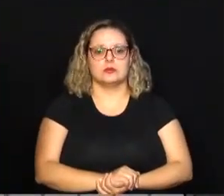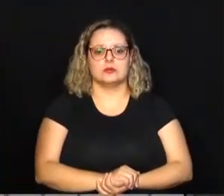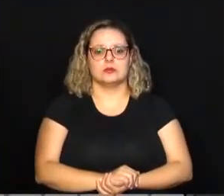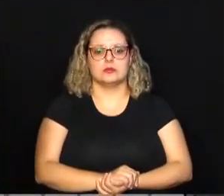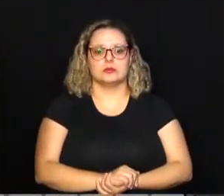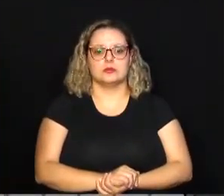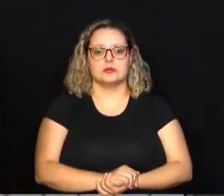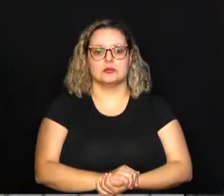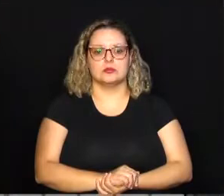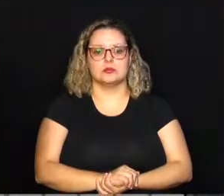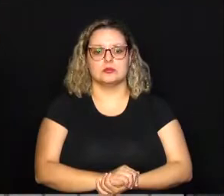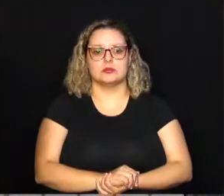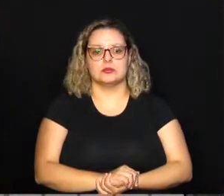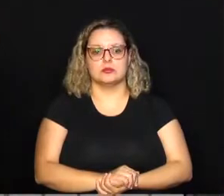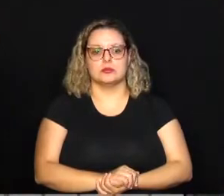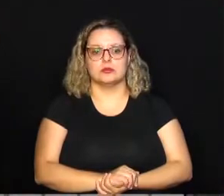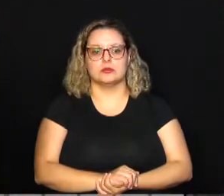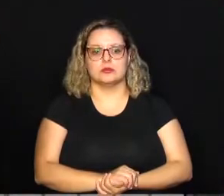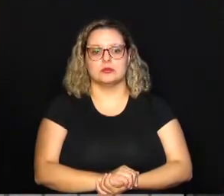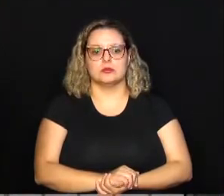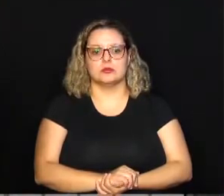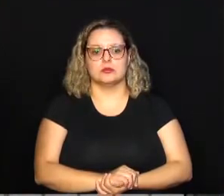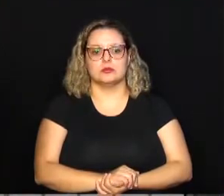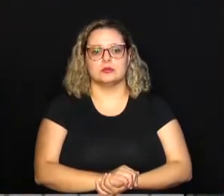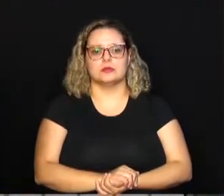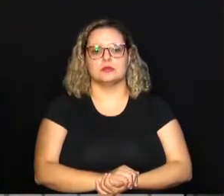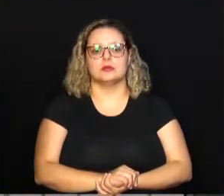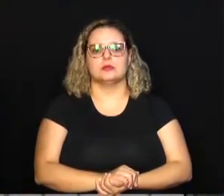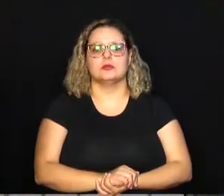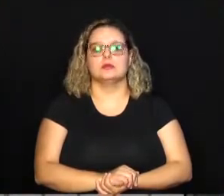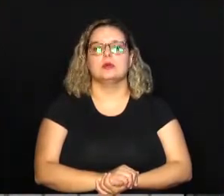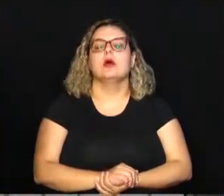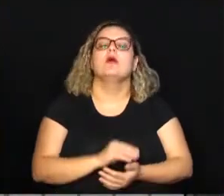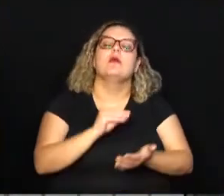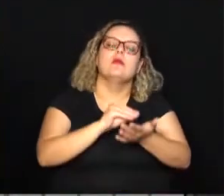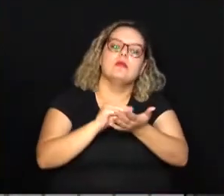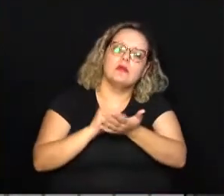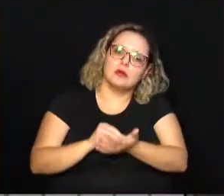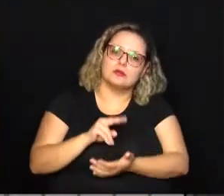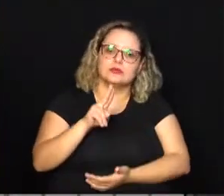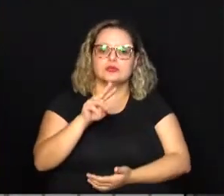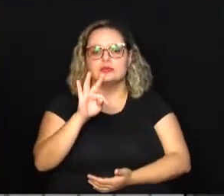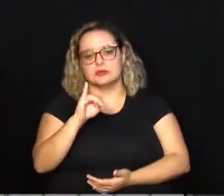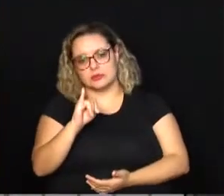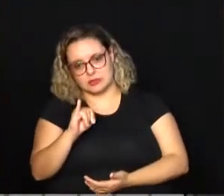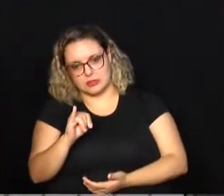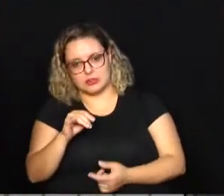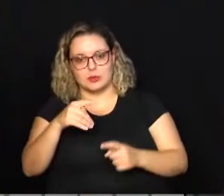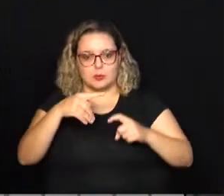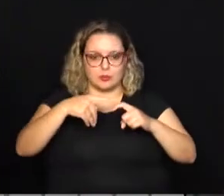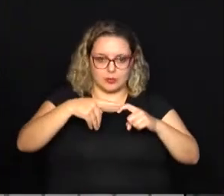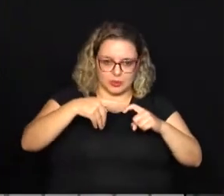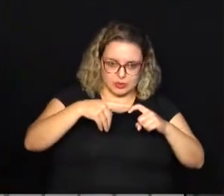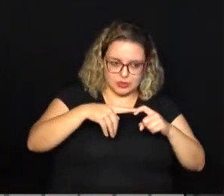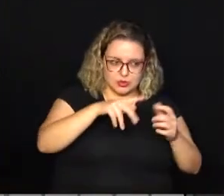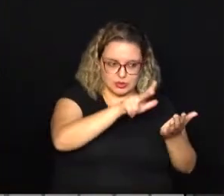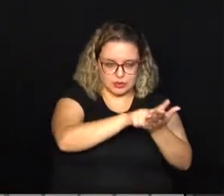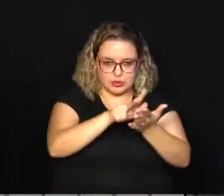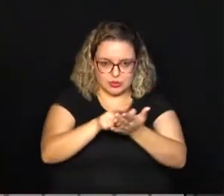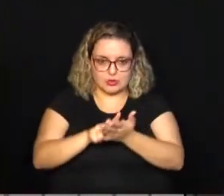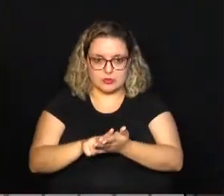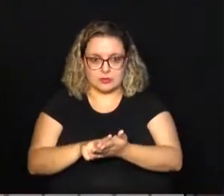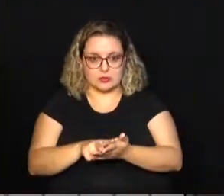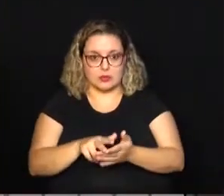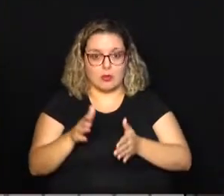difíceis, né, com déficit de UTIs, pediátricos, enfim, passamos por situações bem